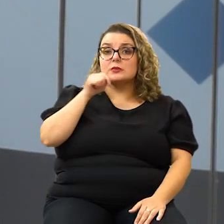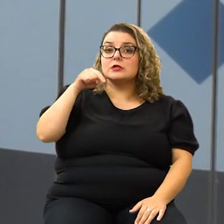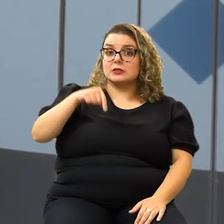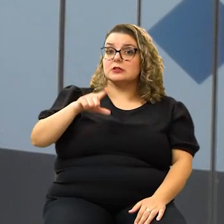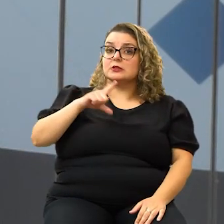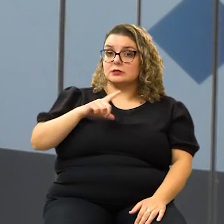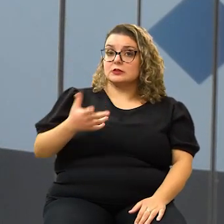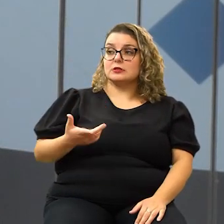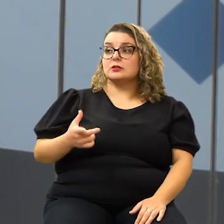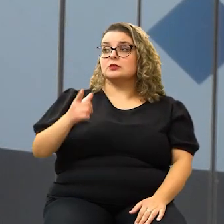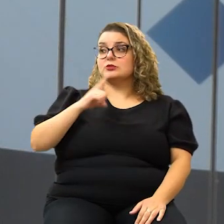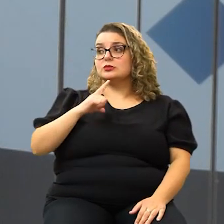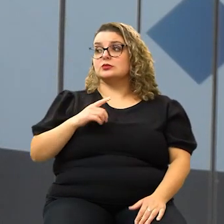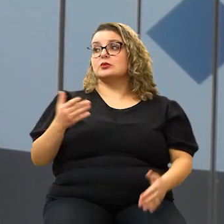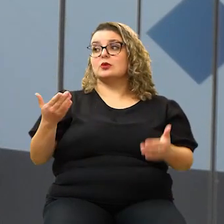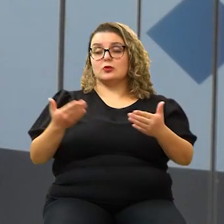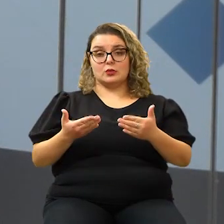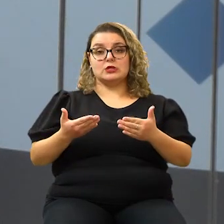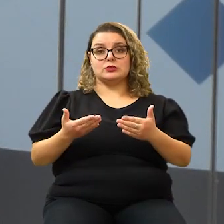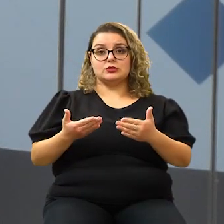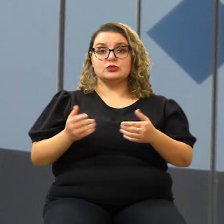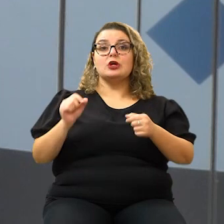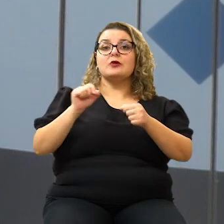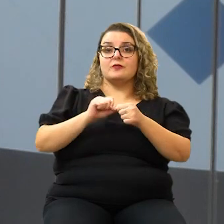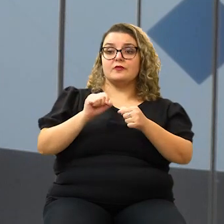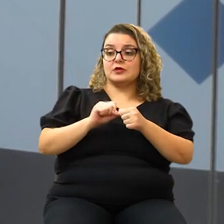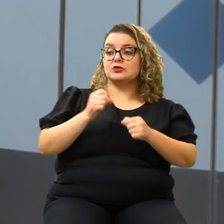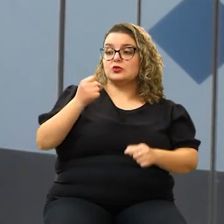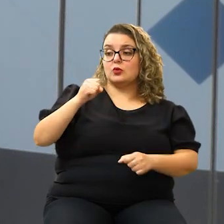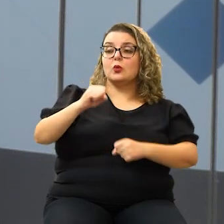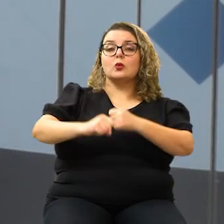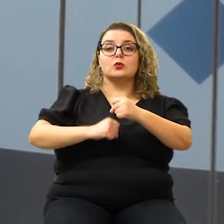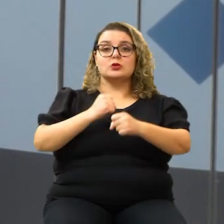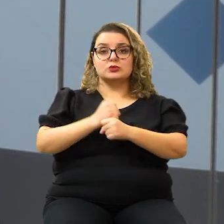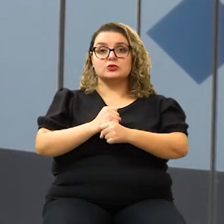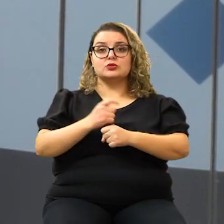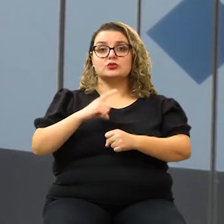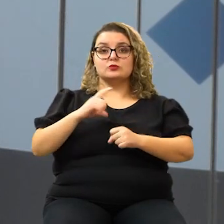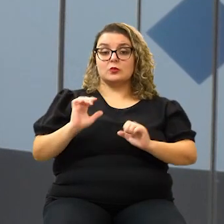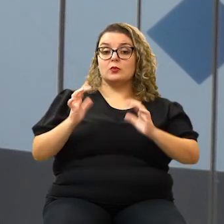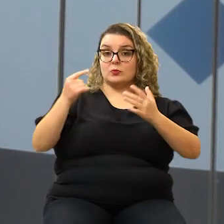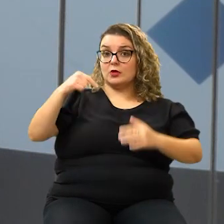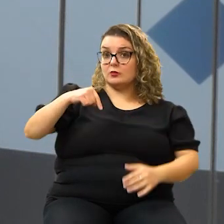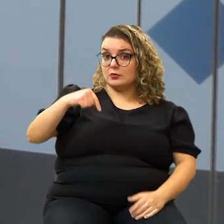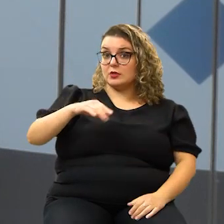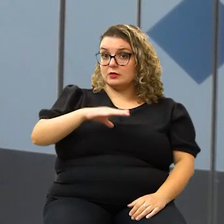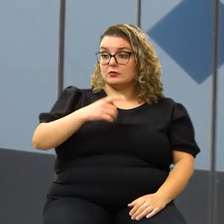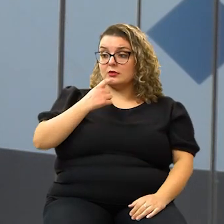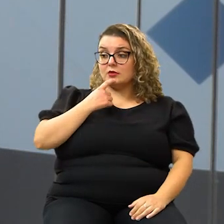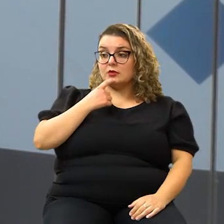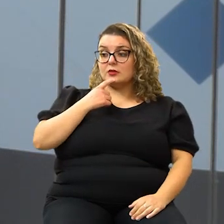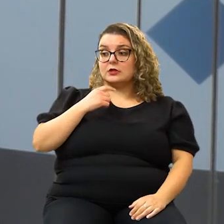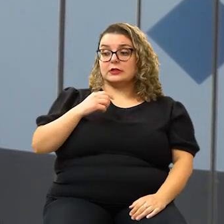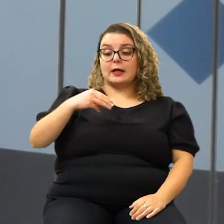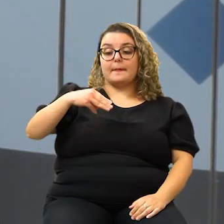né? Nós tivemos aqui, hoje, fazendo 8 anos, nós tivemos aquele evento aqui em Campinas, do fenômeno da microexplosão, que foi exatamente